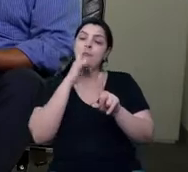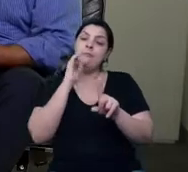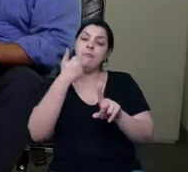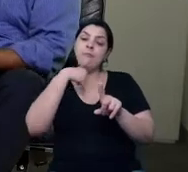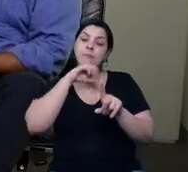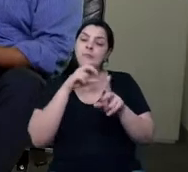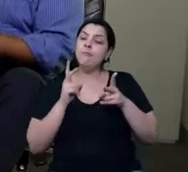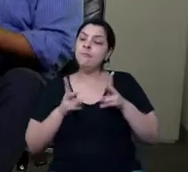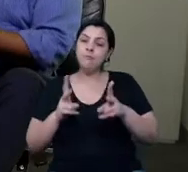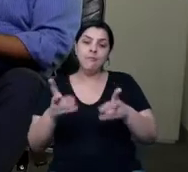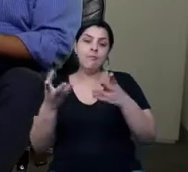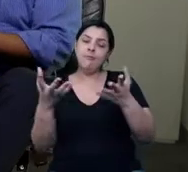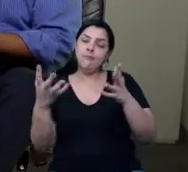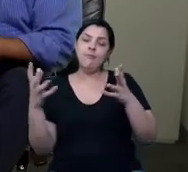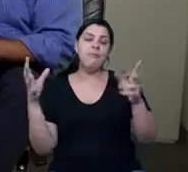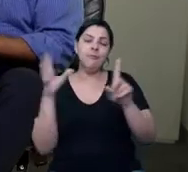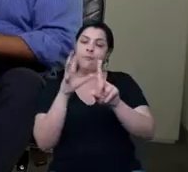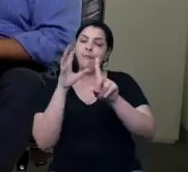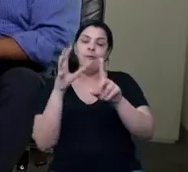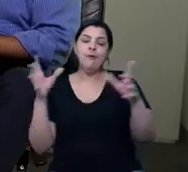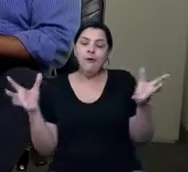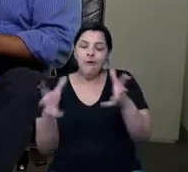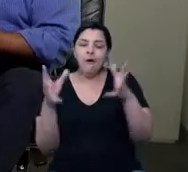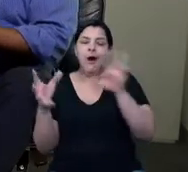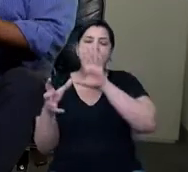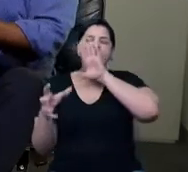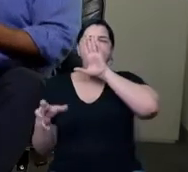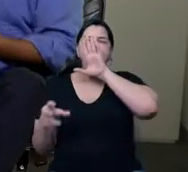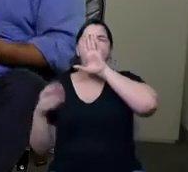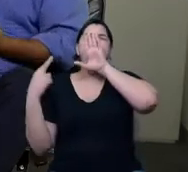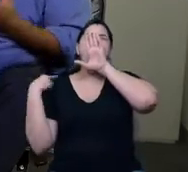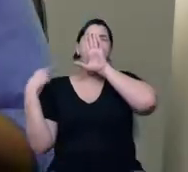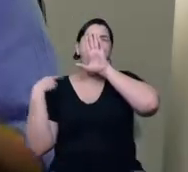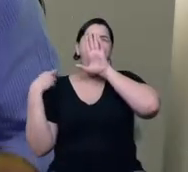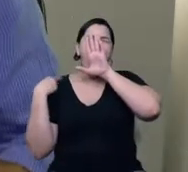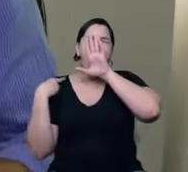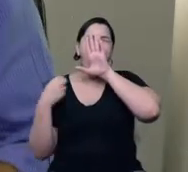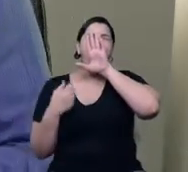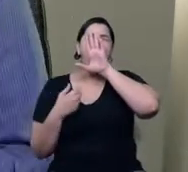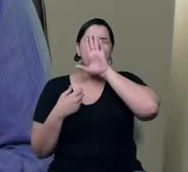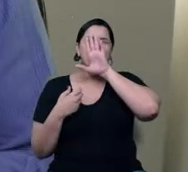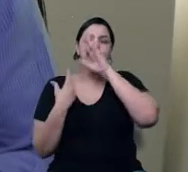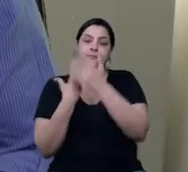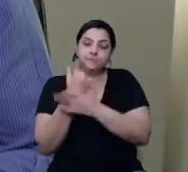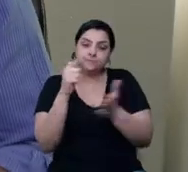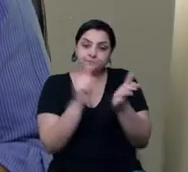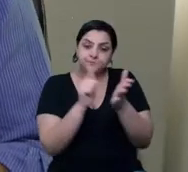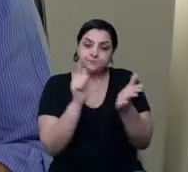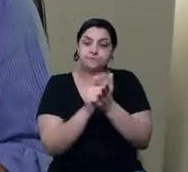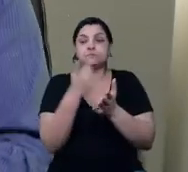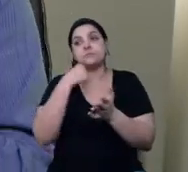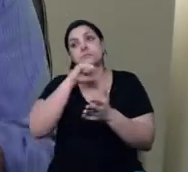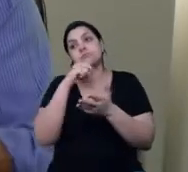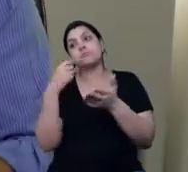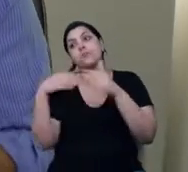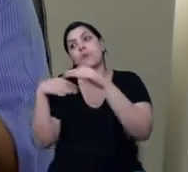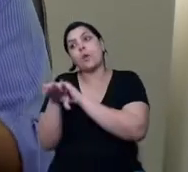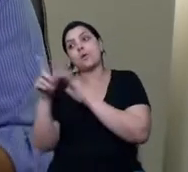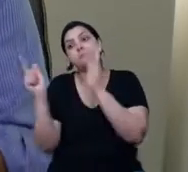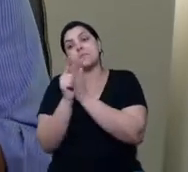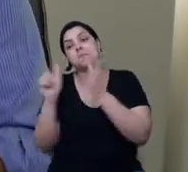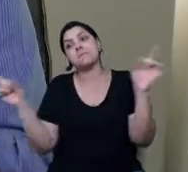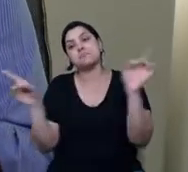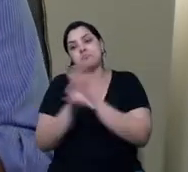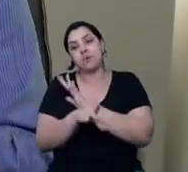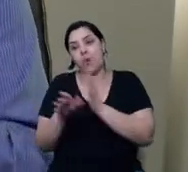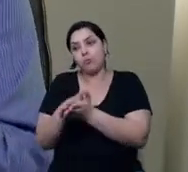senhora disse, né, no sentido do papel. Era meu pai comprando papel e minha mãe guardando os papéis depois de desenhado. A mãe faz aquele papel de